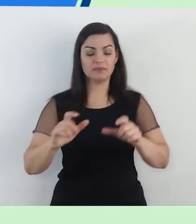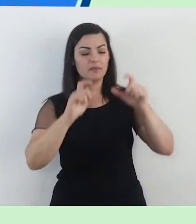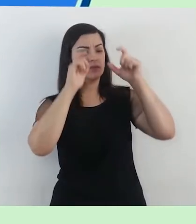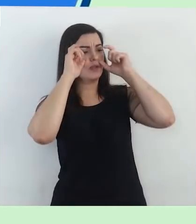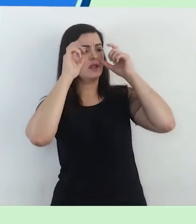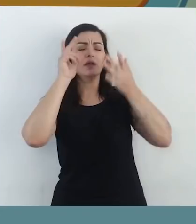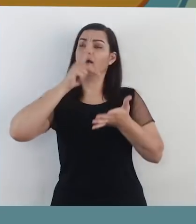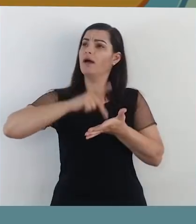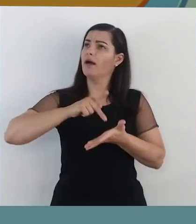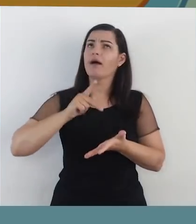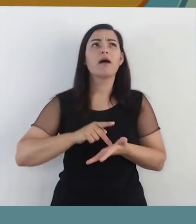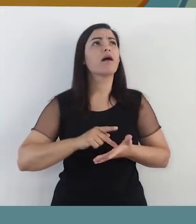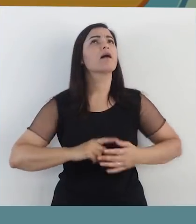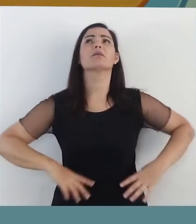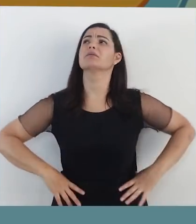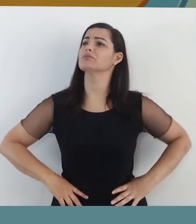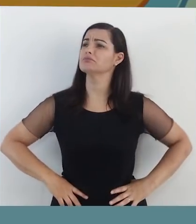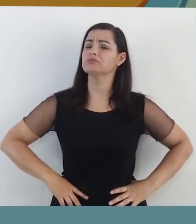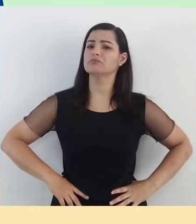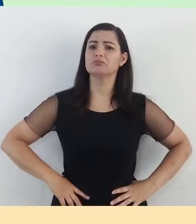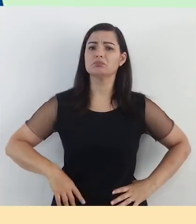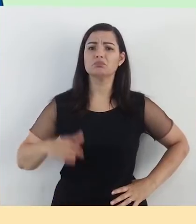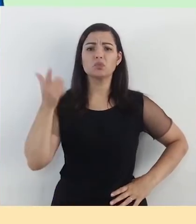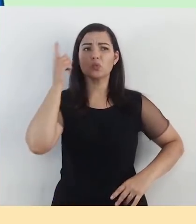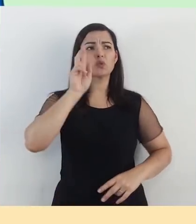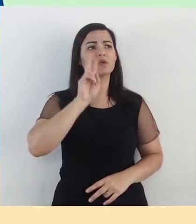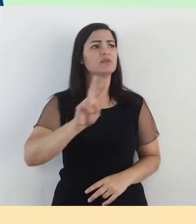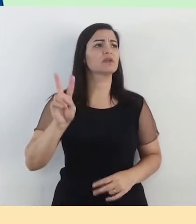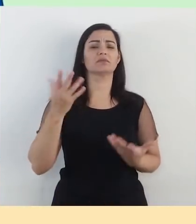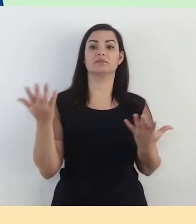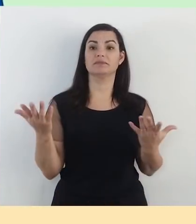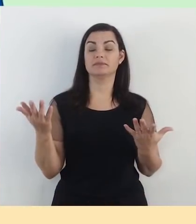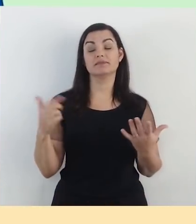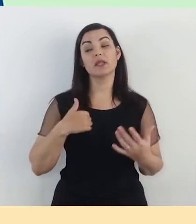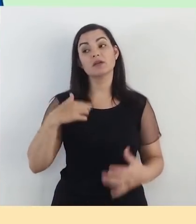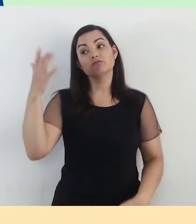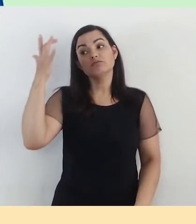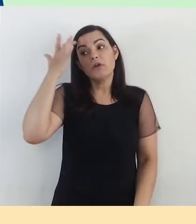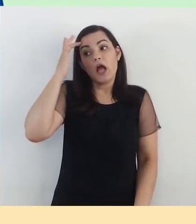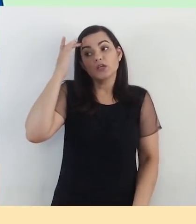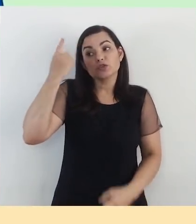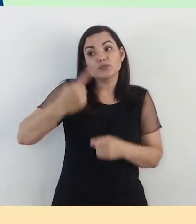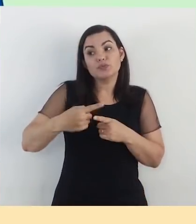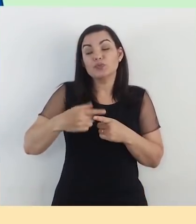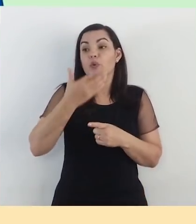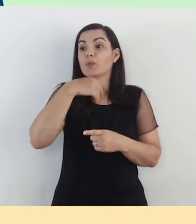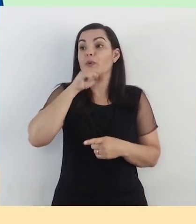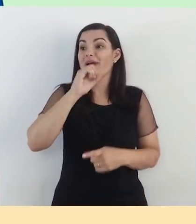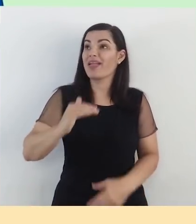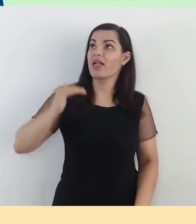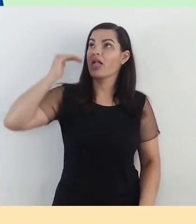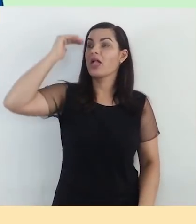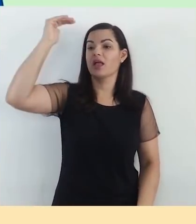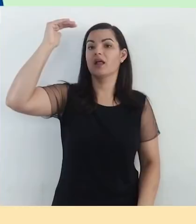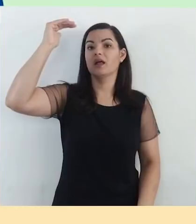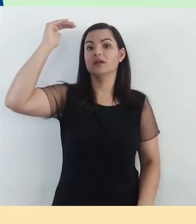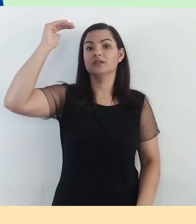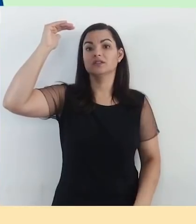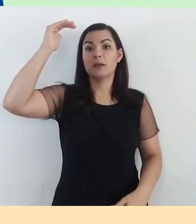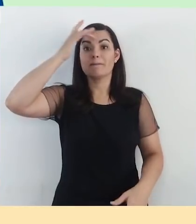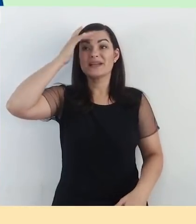É mesmo, também não funcionam. Acho que é porque o papai é grande. E esses óculos só servem para